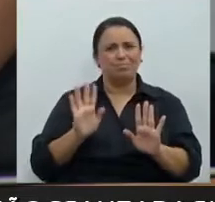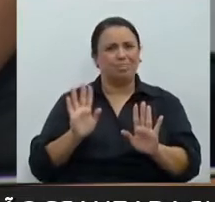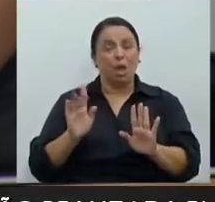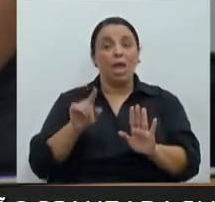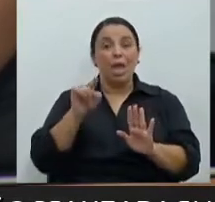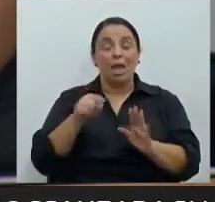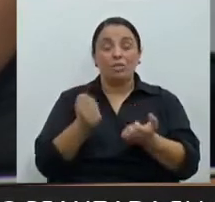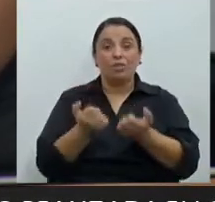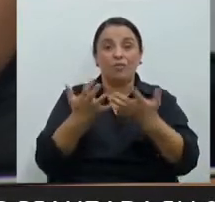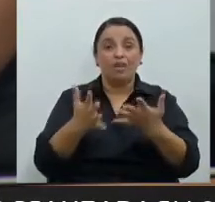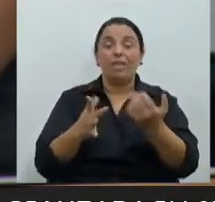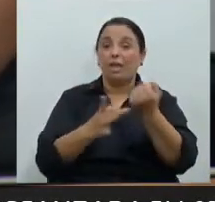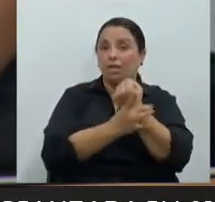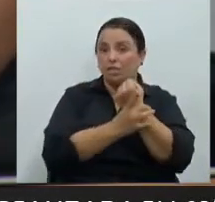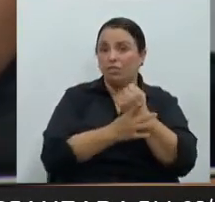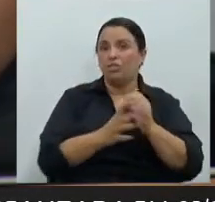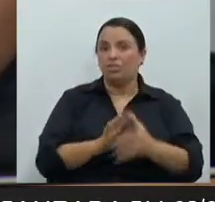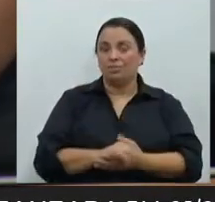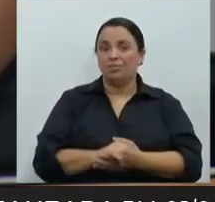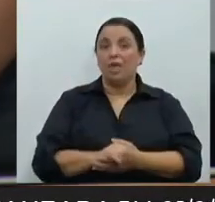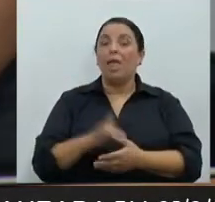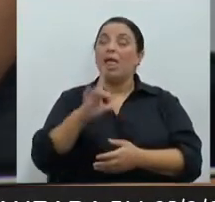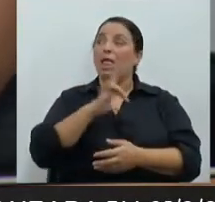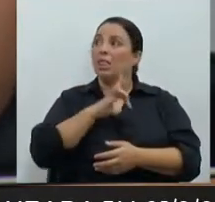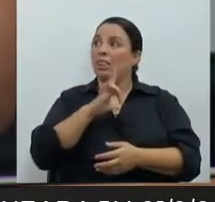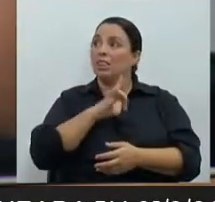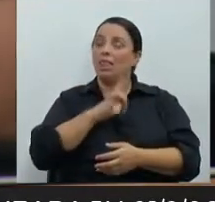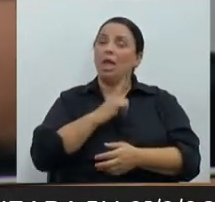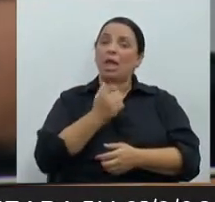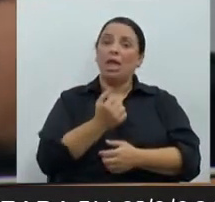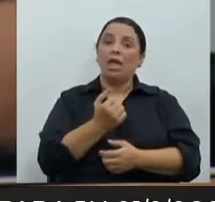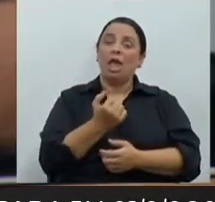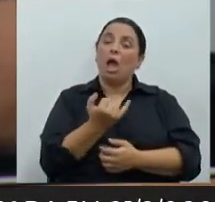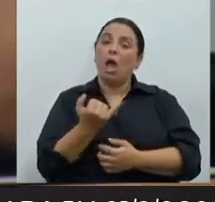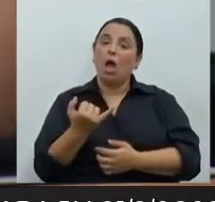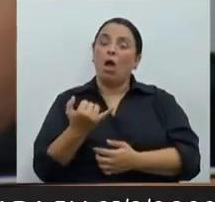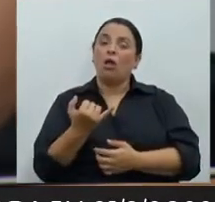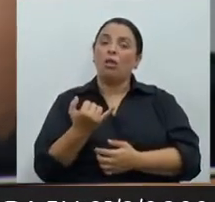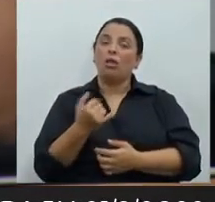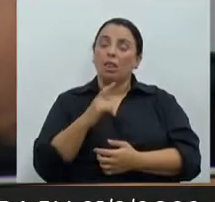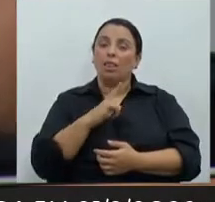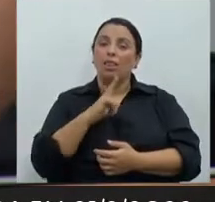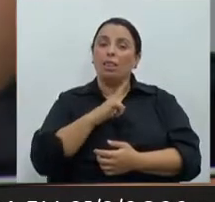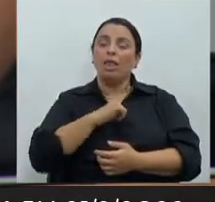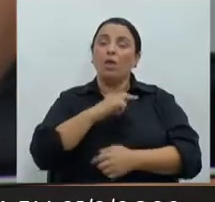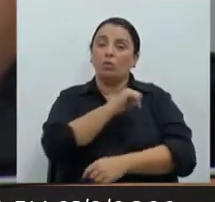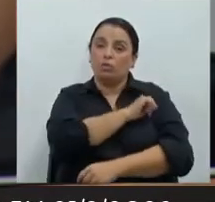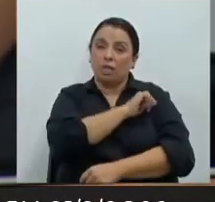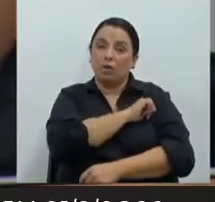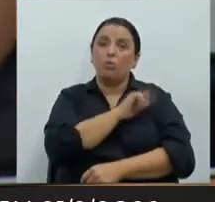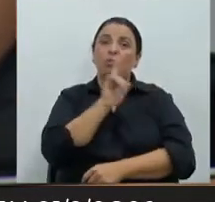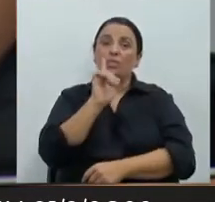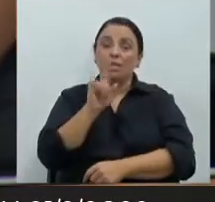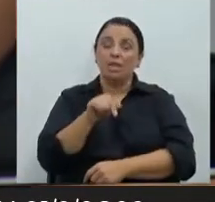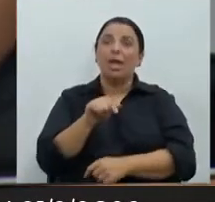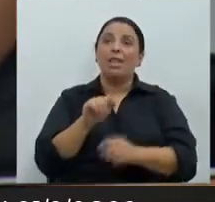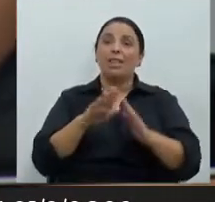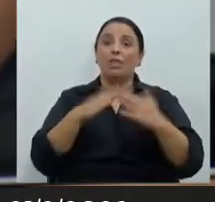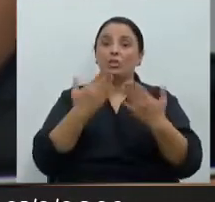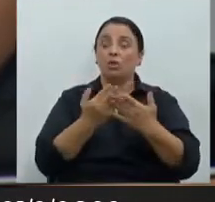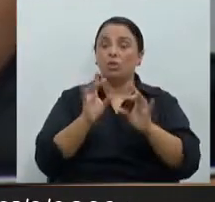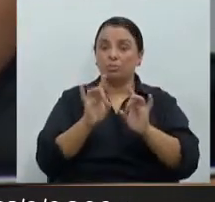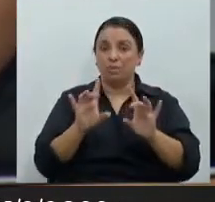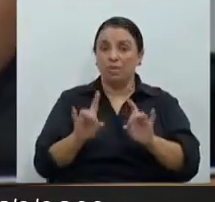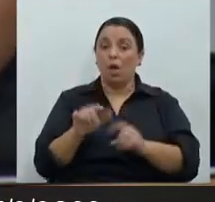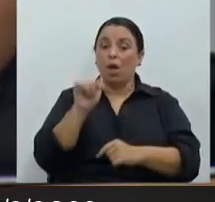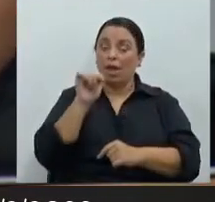Temos os estudantes que são público da escola especial. Para esses estudantes, as diretoras